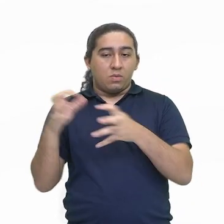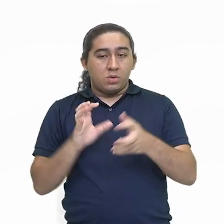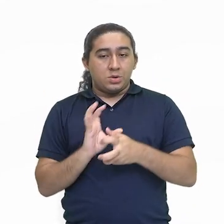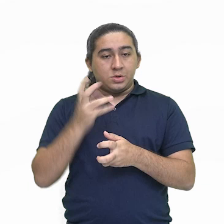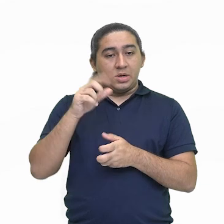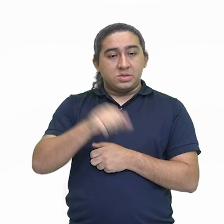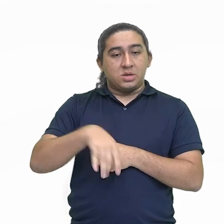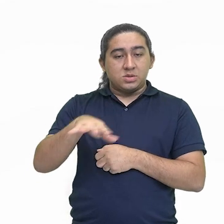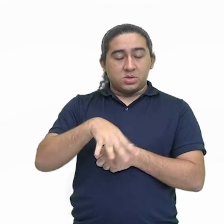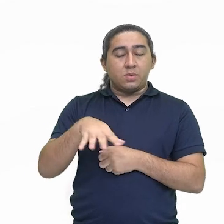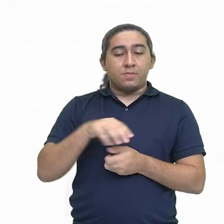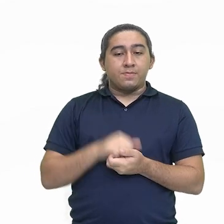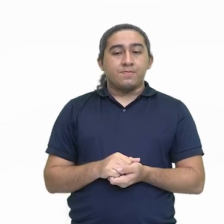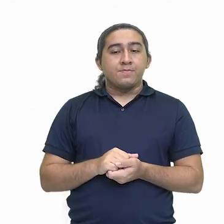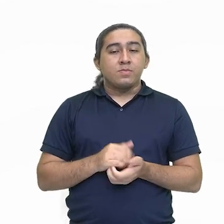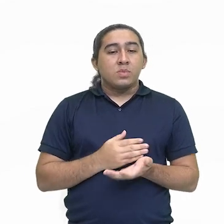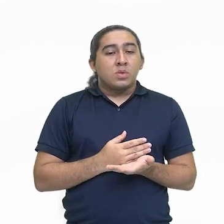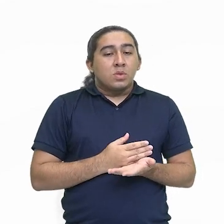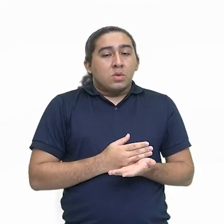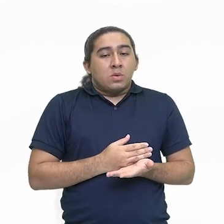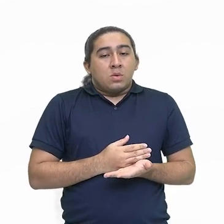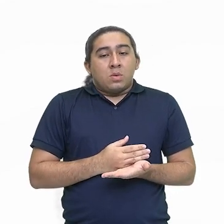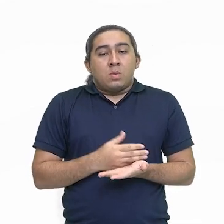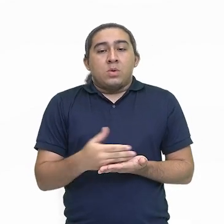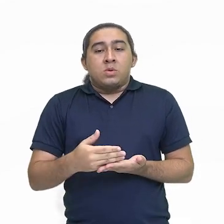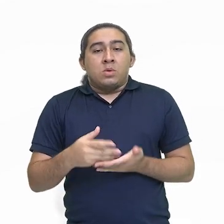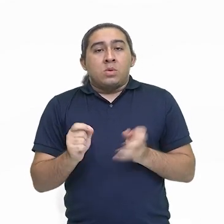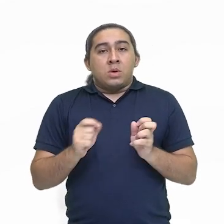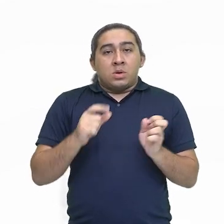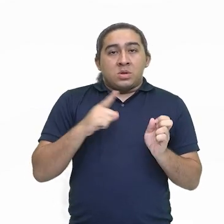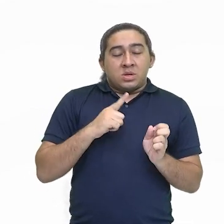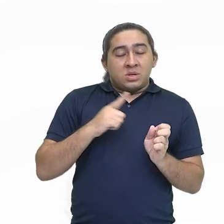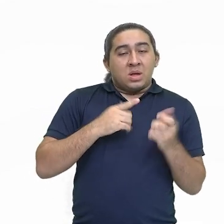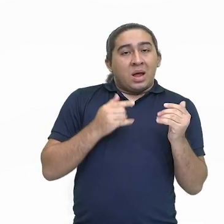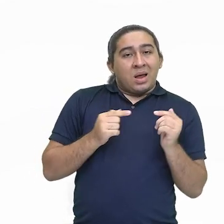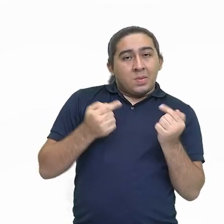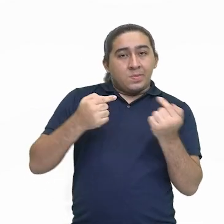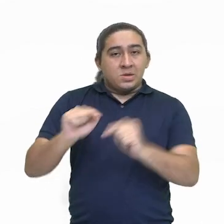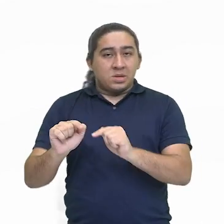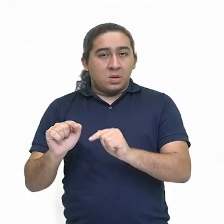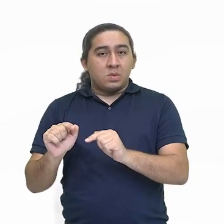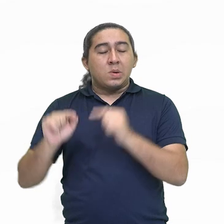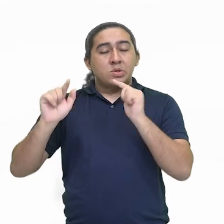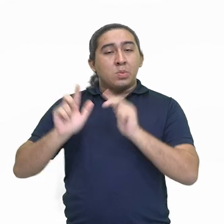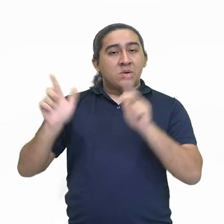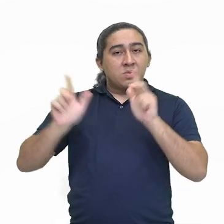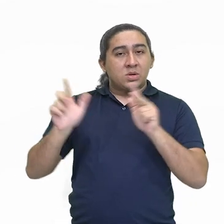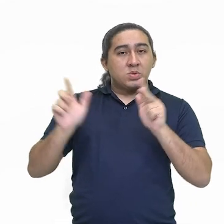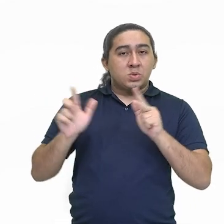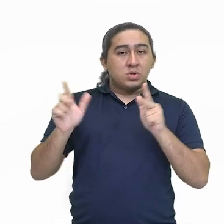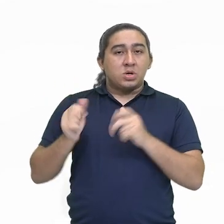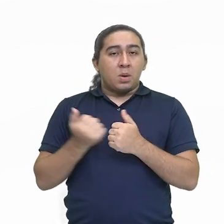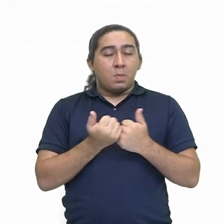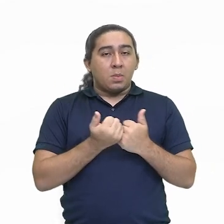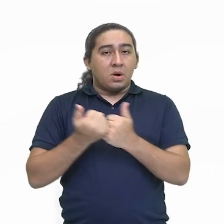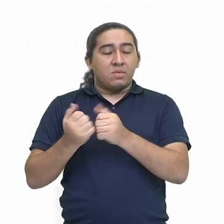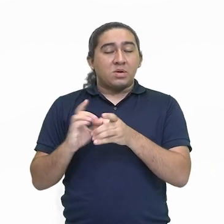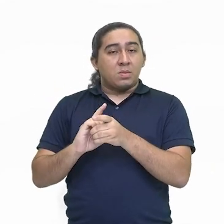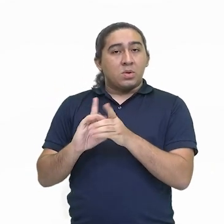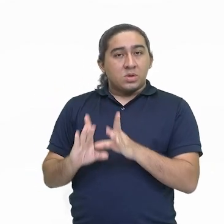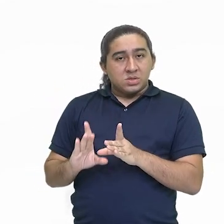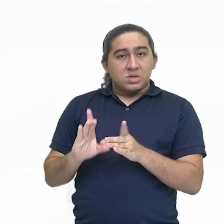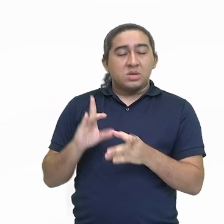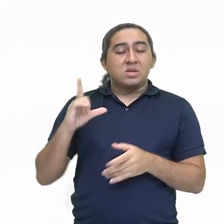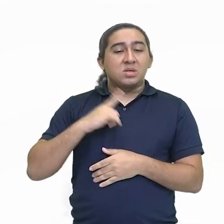naquela região. Começou com a repressão das manifestações pró-democracia, né, e a gente tem aí mais de 360